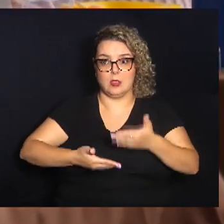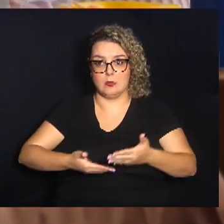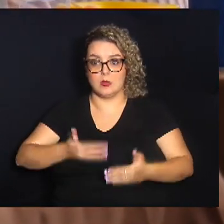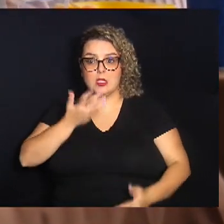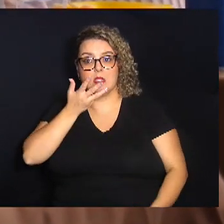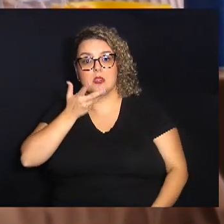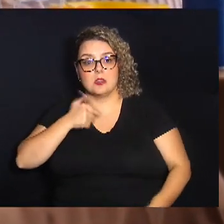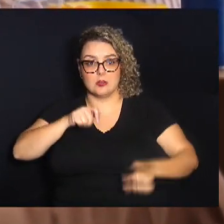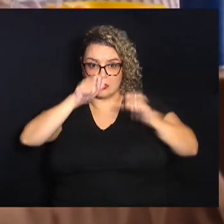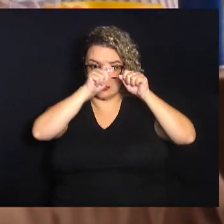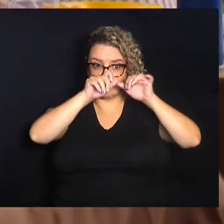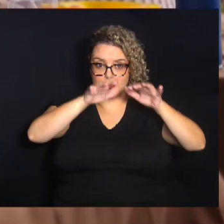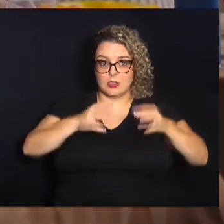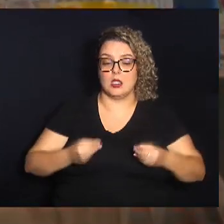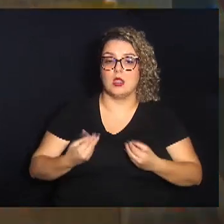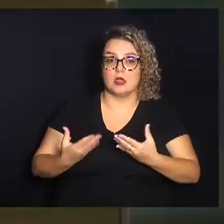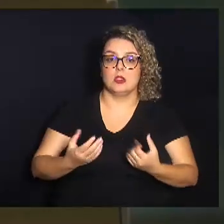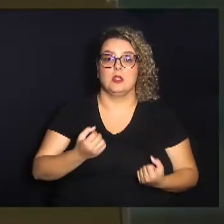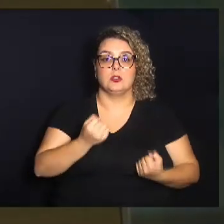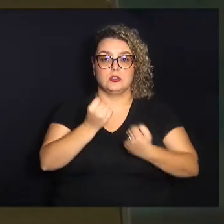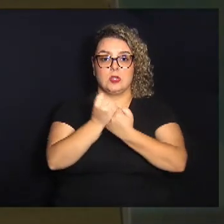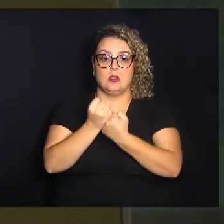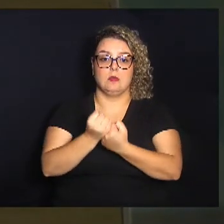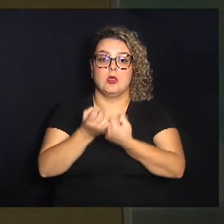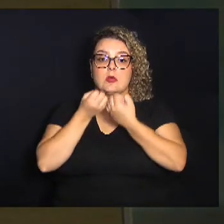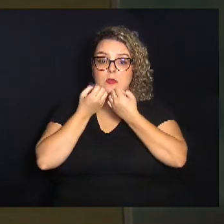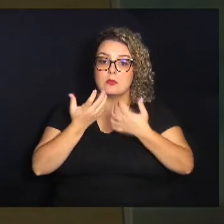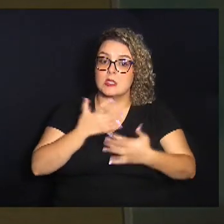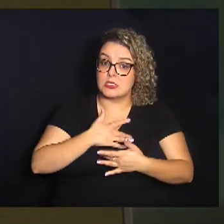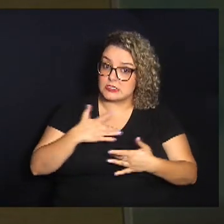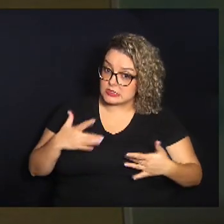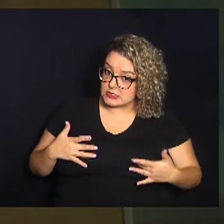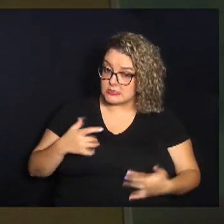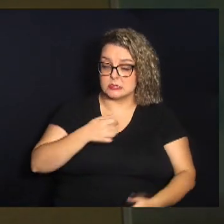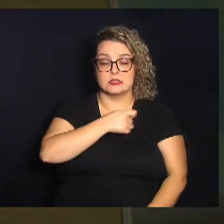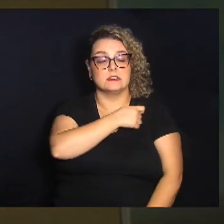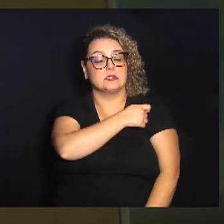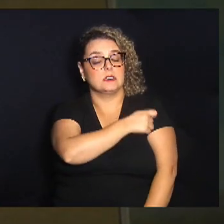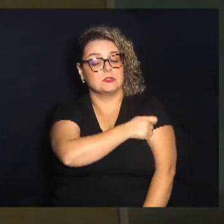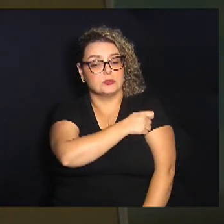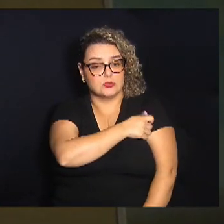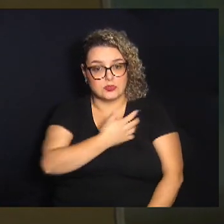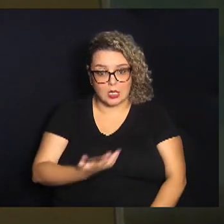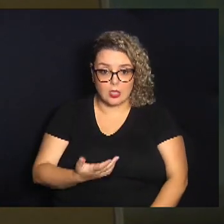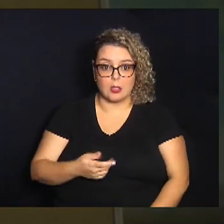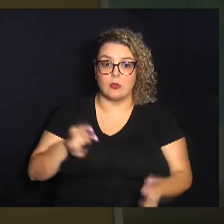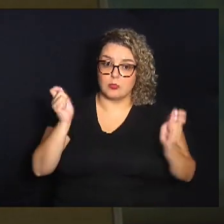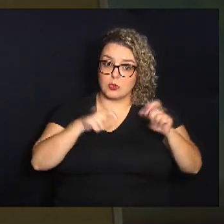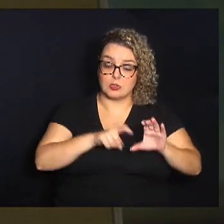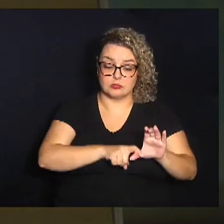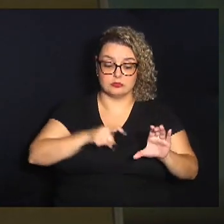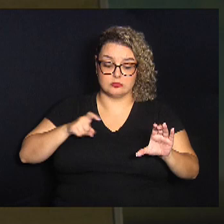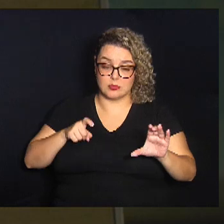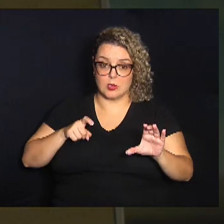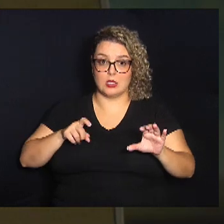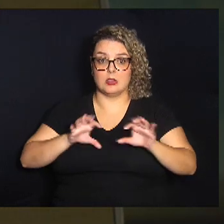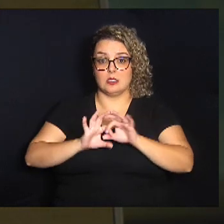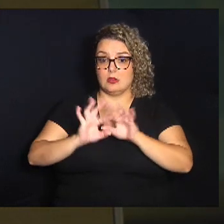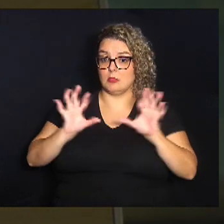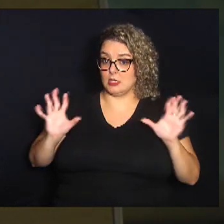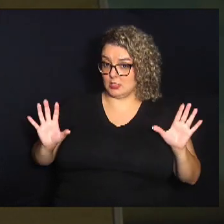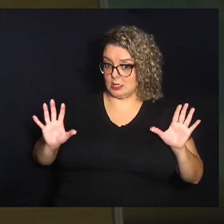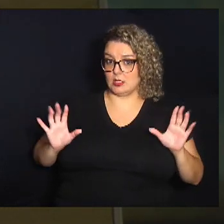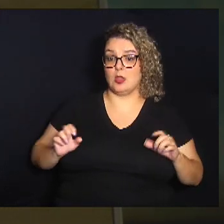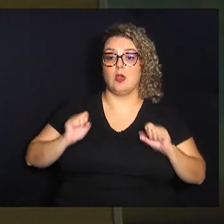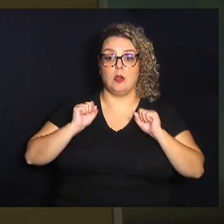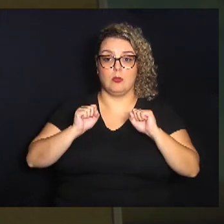é fornecer suporte para o bem-estar do aluno, potencializando sua independência e autonomia,